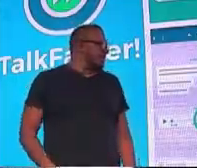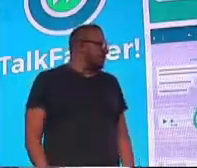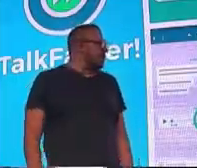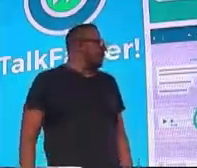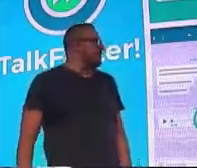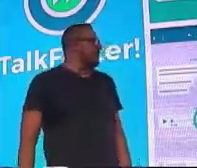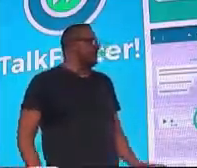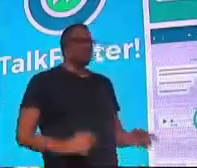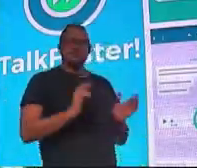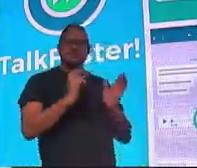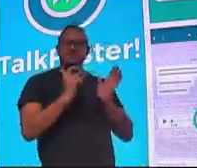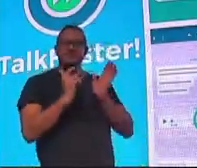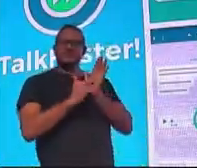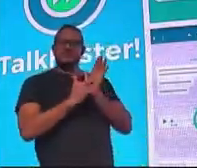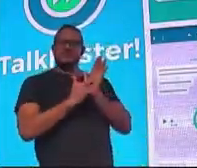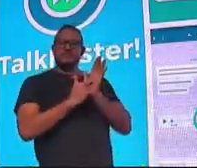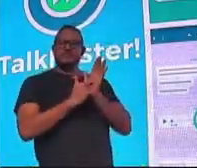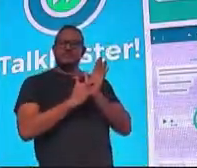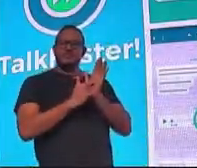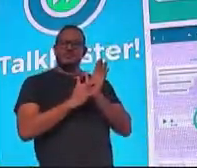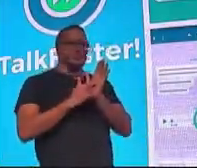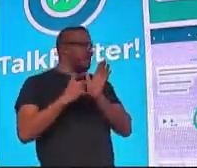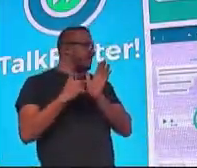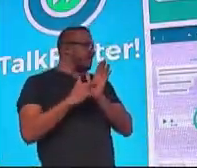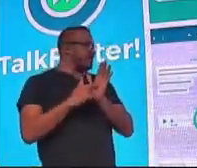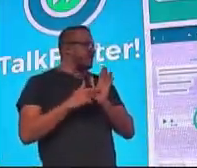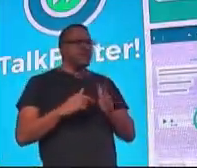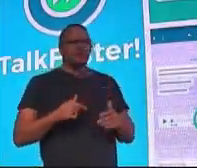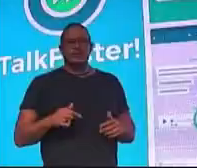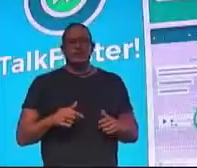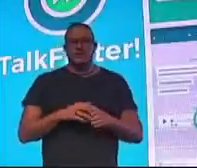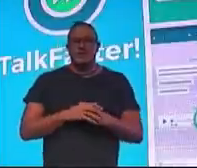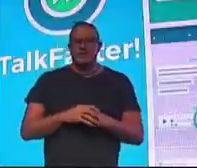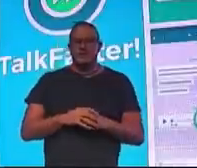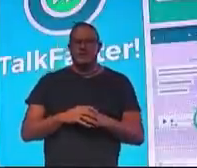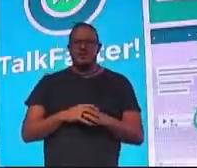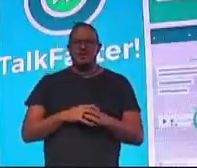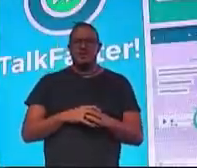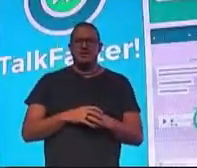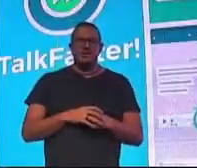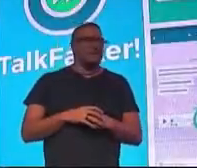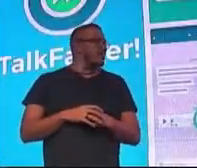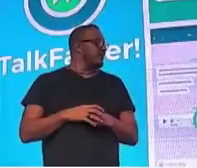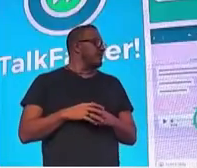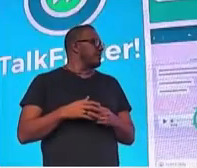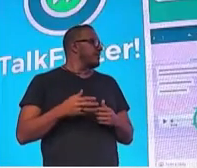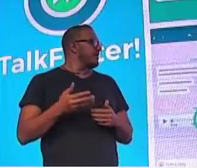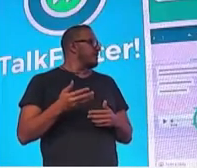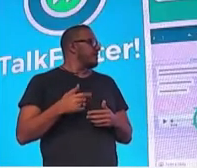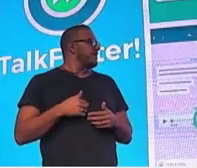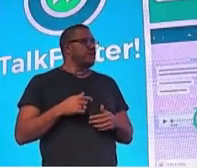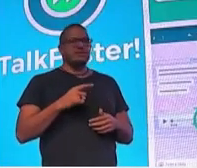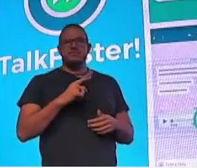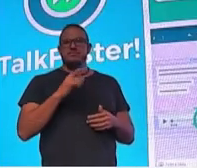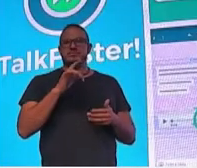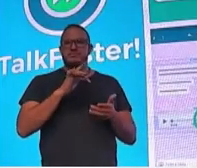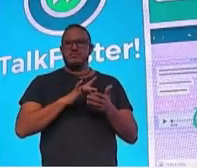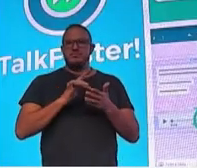recebeu, pressiona o áudio, clica no triângulozinho ali de compartilhar, compartilha com o TalkFaster, que você já